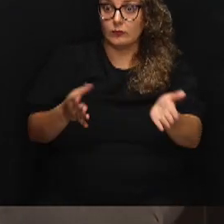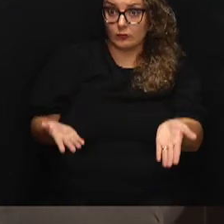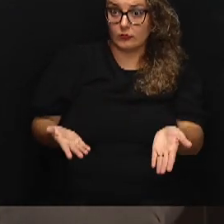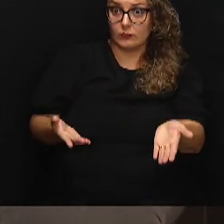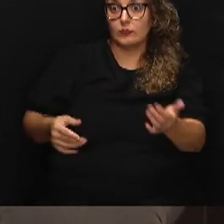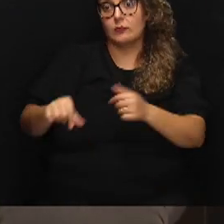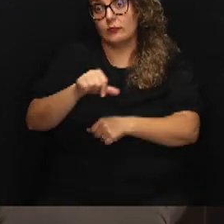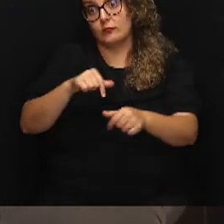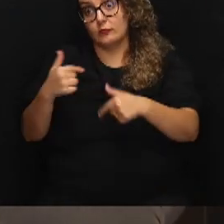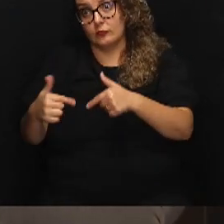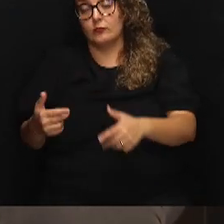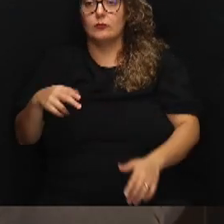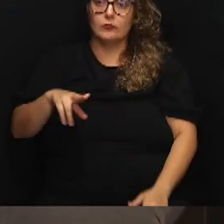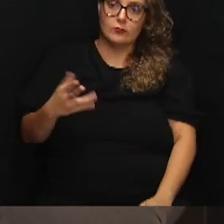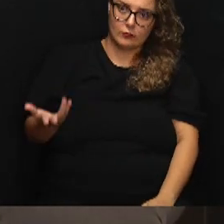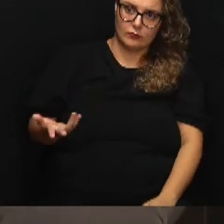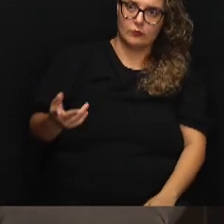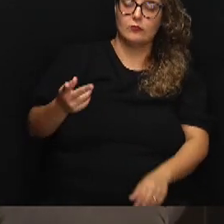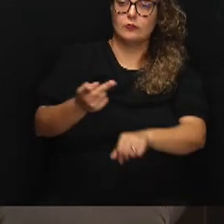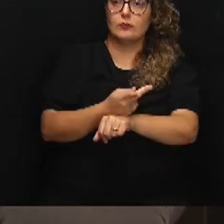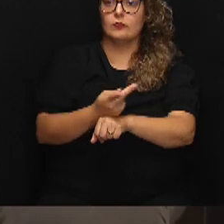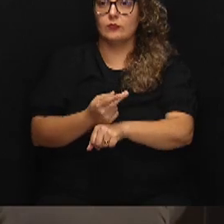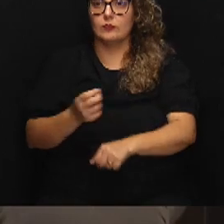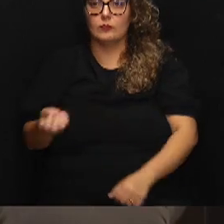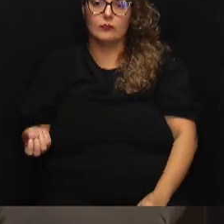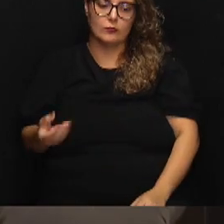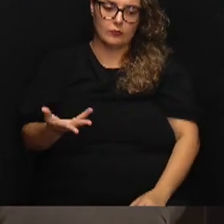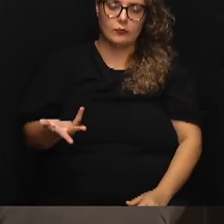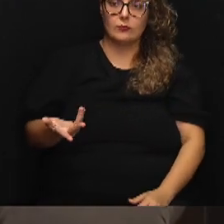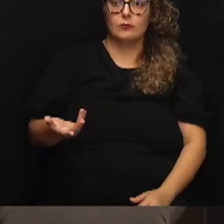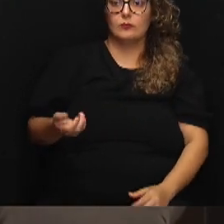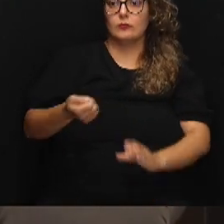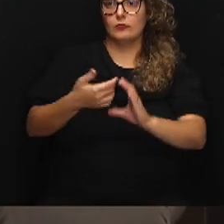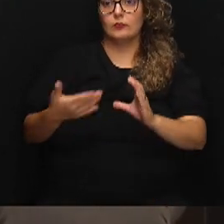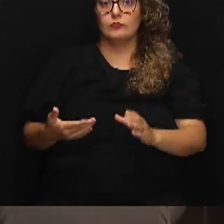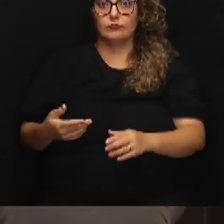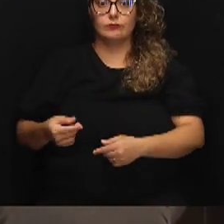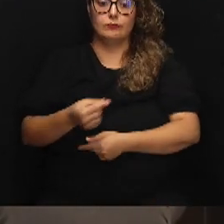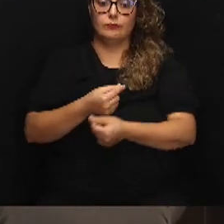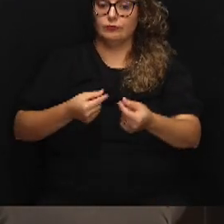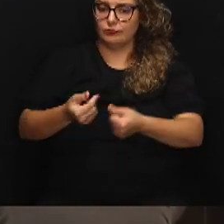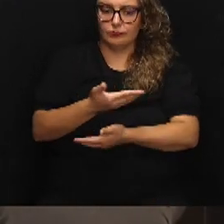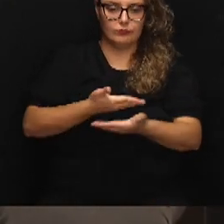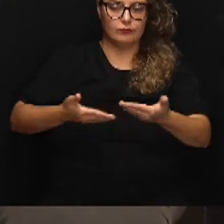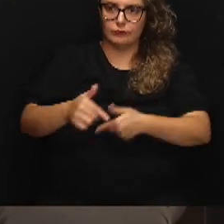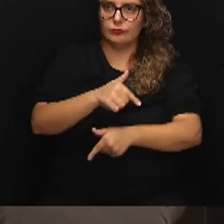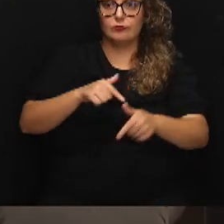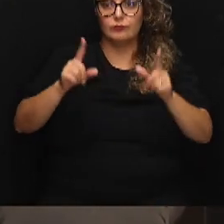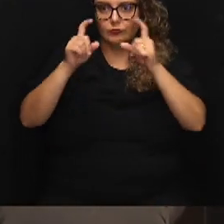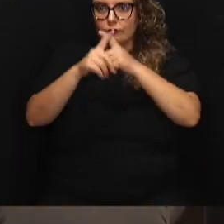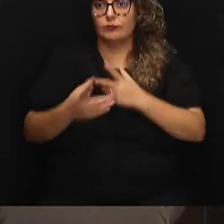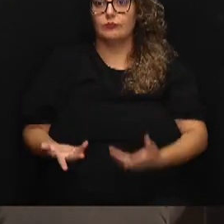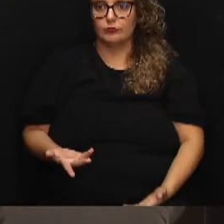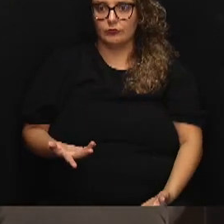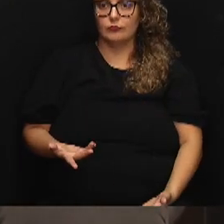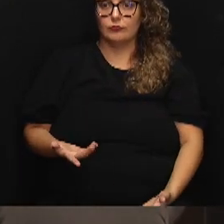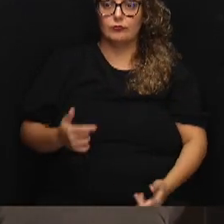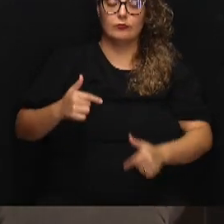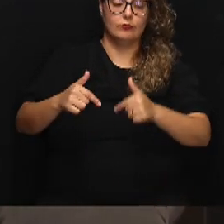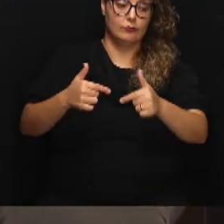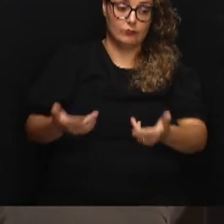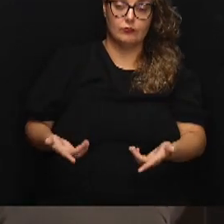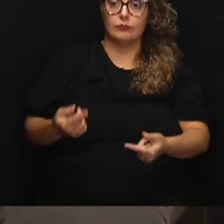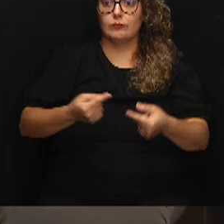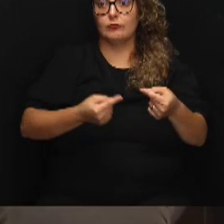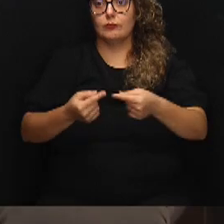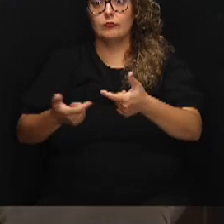de emprego ou busca novas posições. O mercado é difícil para todo mundo, né? Hoje você trabalha praticamente em pleno emprego e tem uma discussão